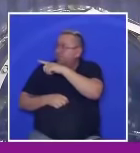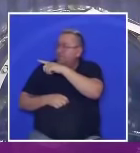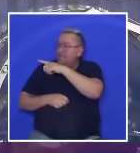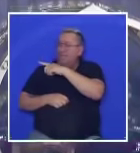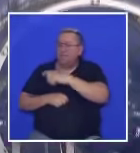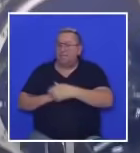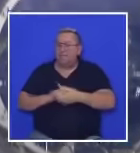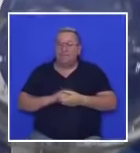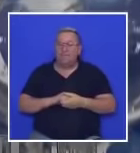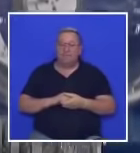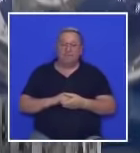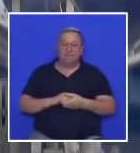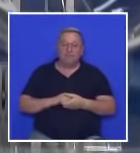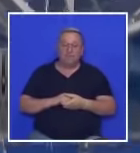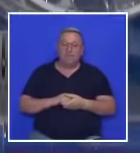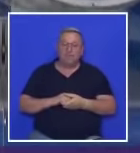Valendo!